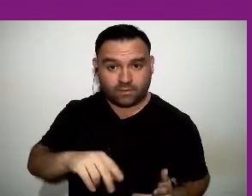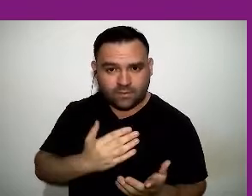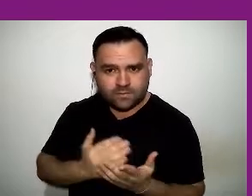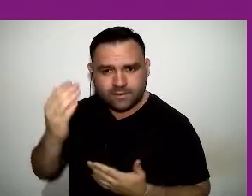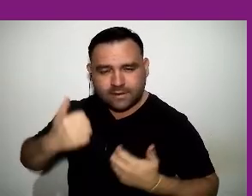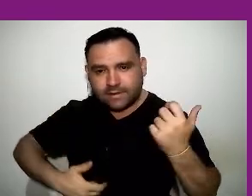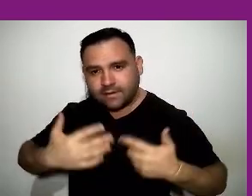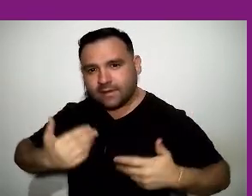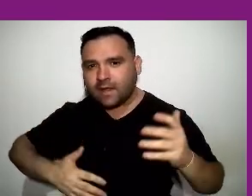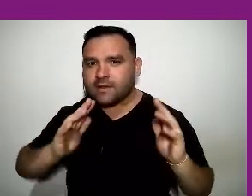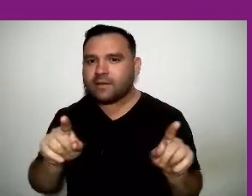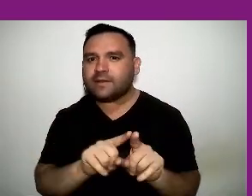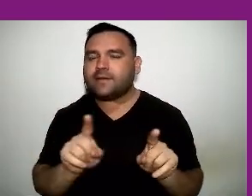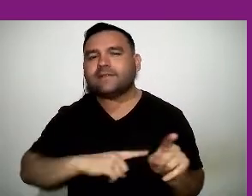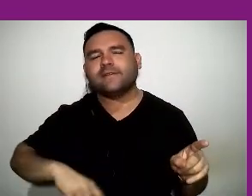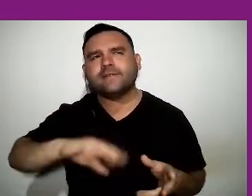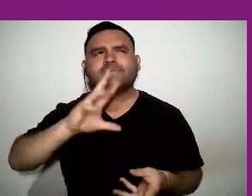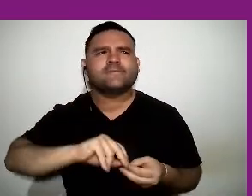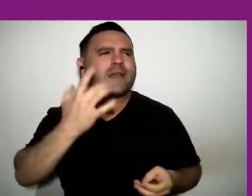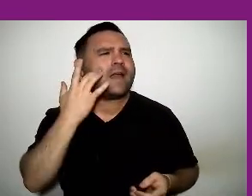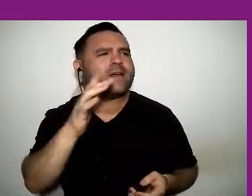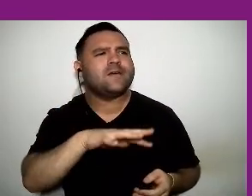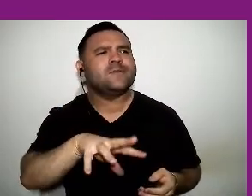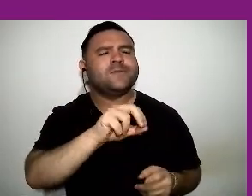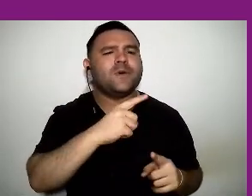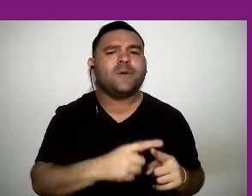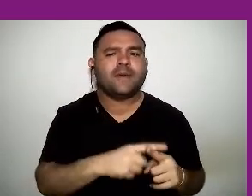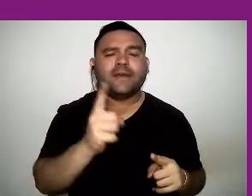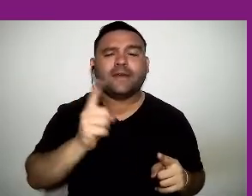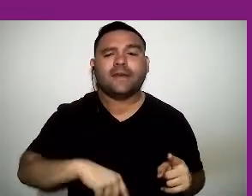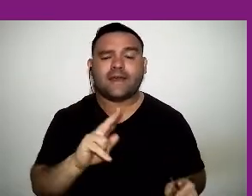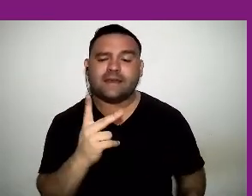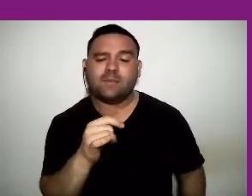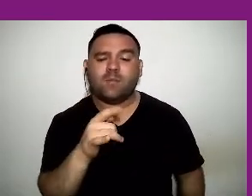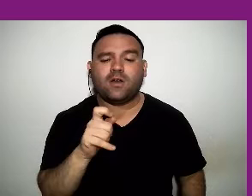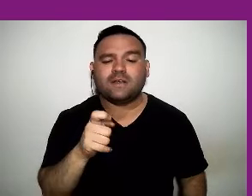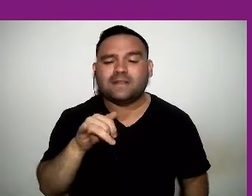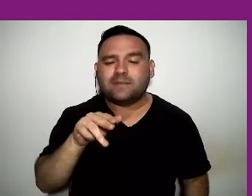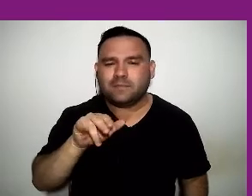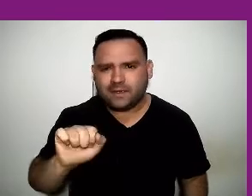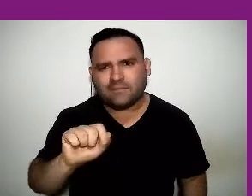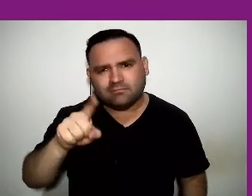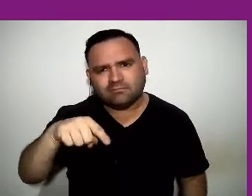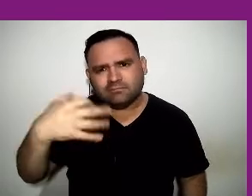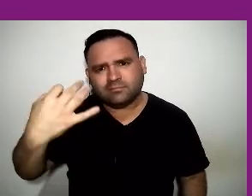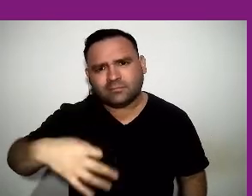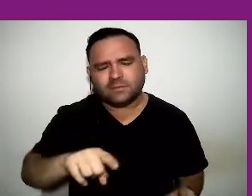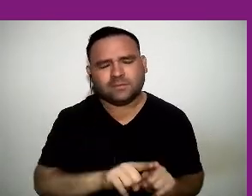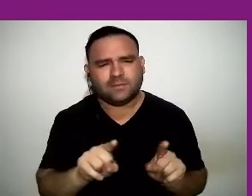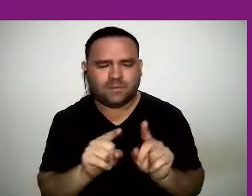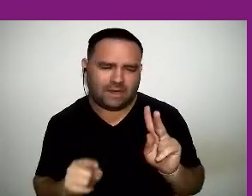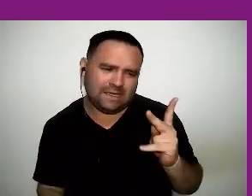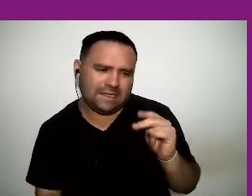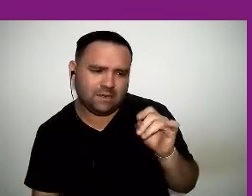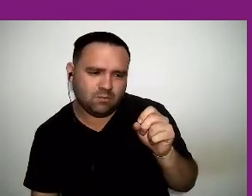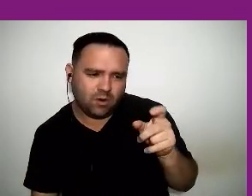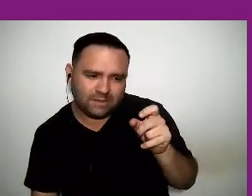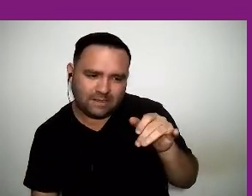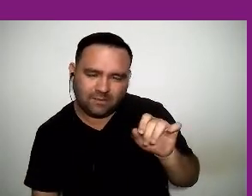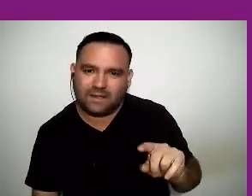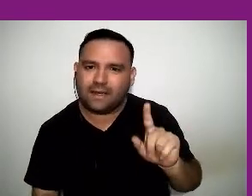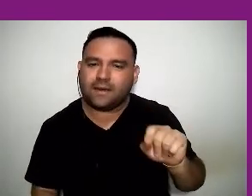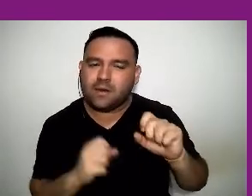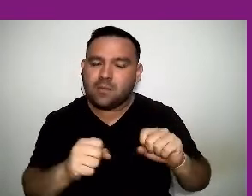como eu falei, achávamos que tudo era em função da hipoxemia, e realmente a hipoxemia ela pode gerar uma